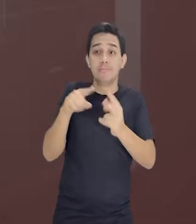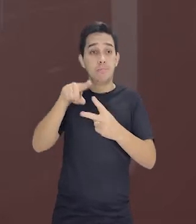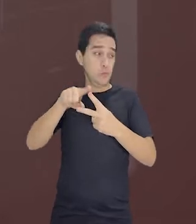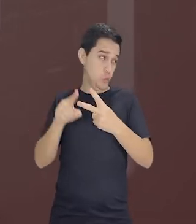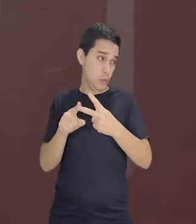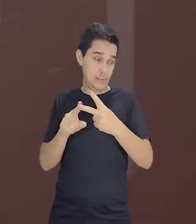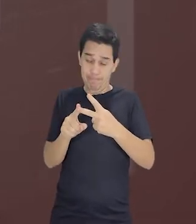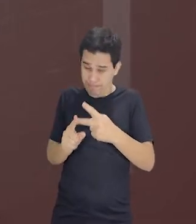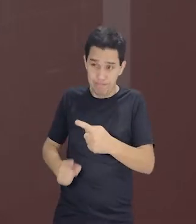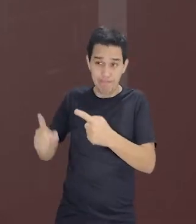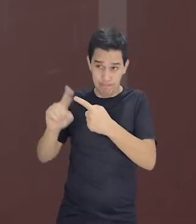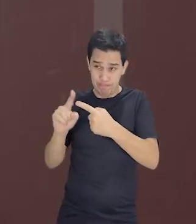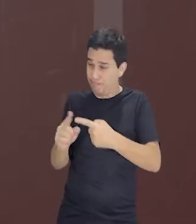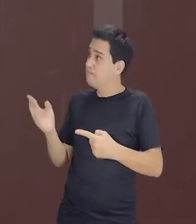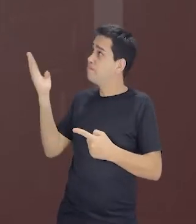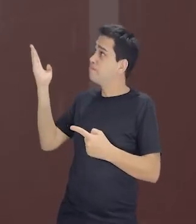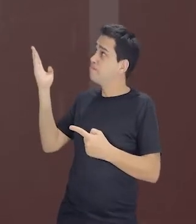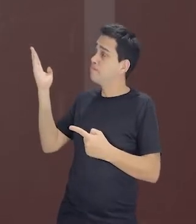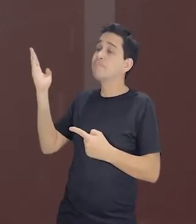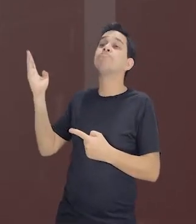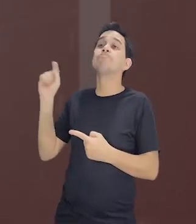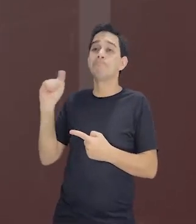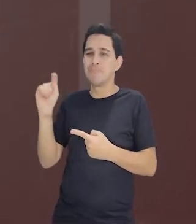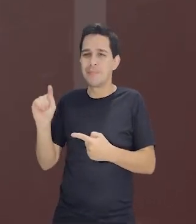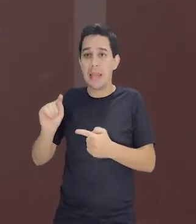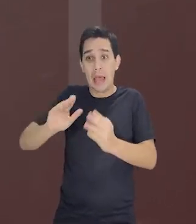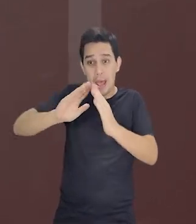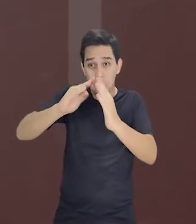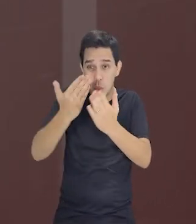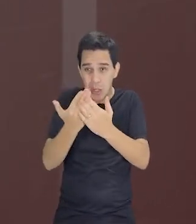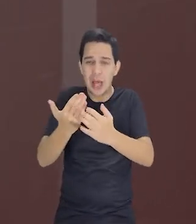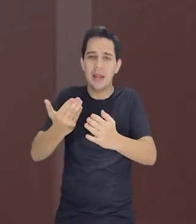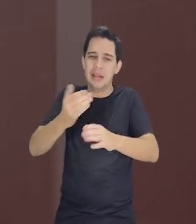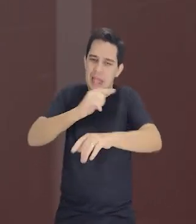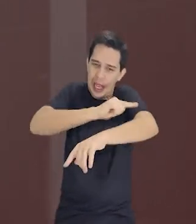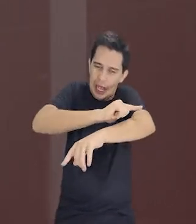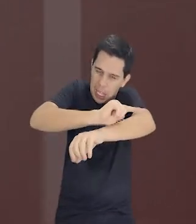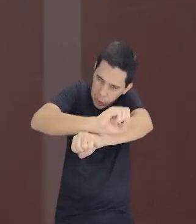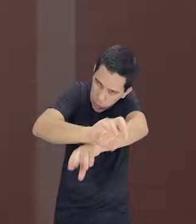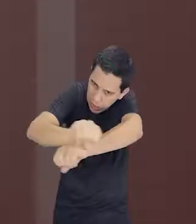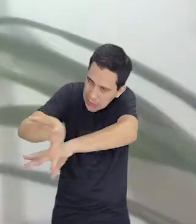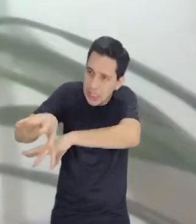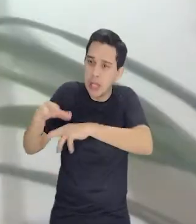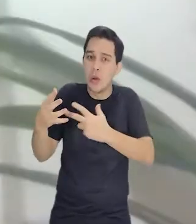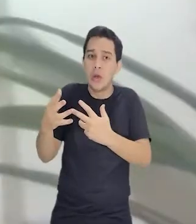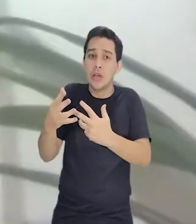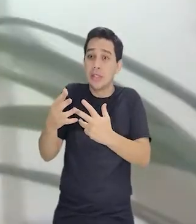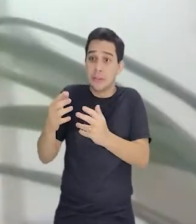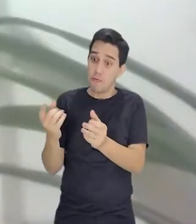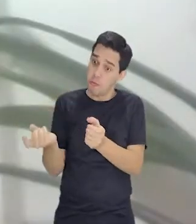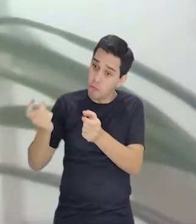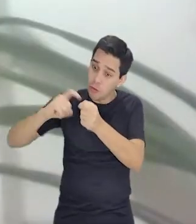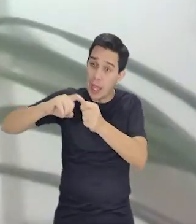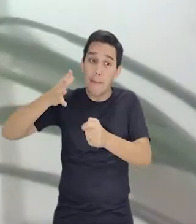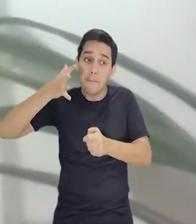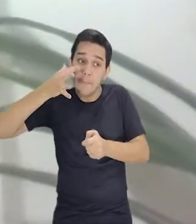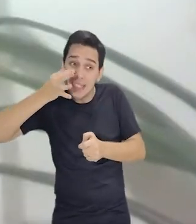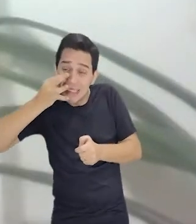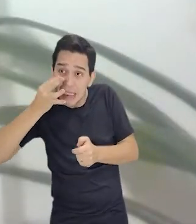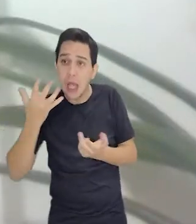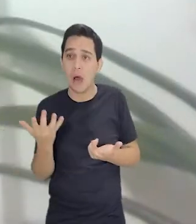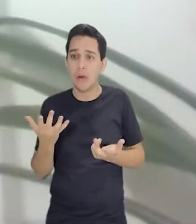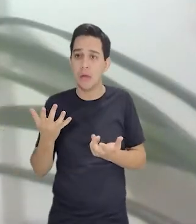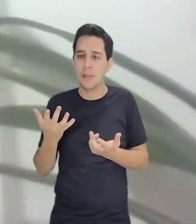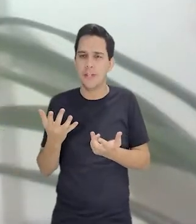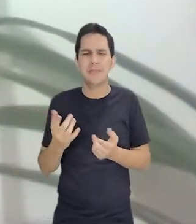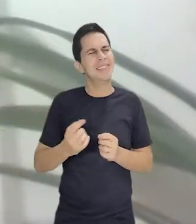atividades presenciais no âmbito da educação, ou seja, conforme a pandemia fosse evoluindo, né, passado já um ano da pandemia, a